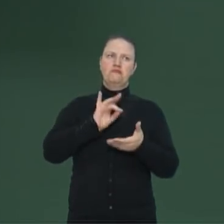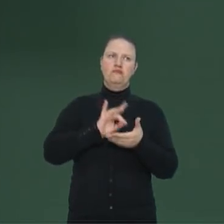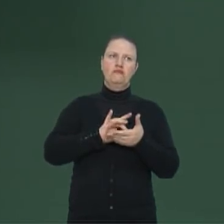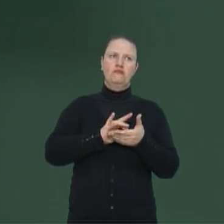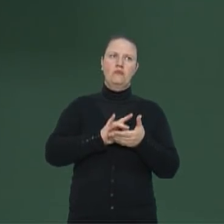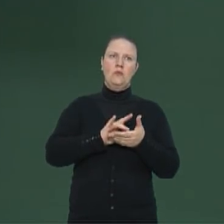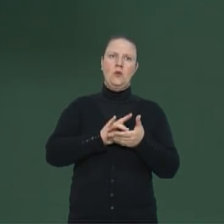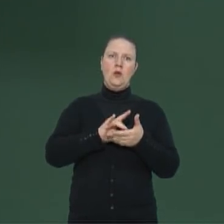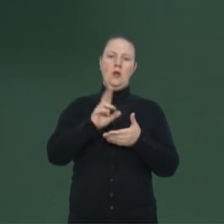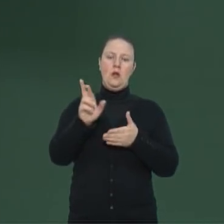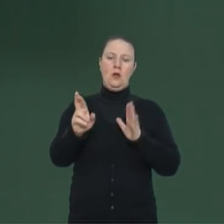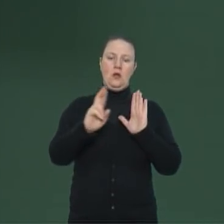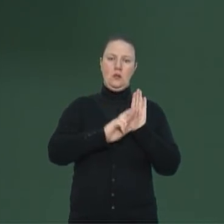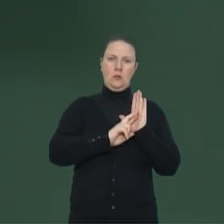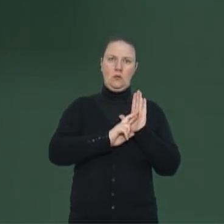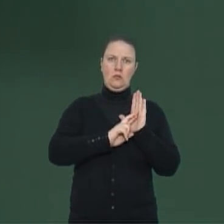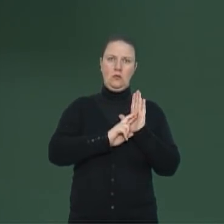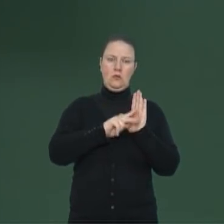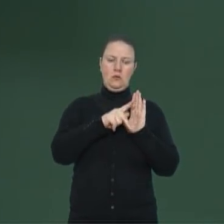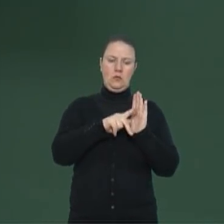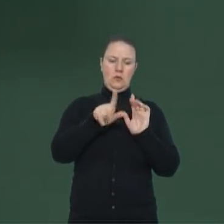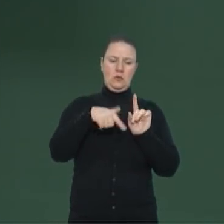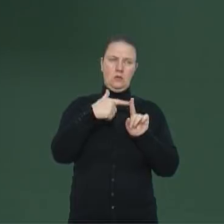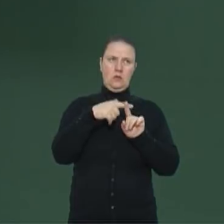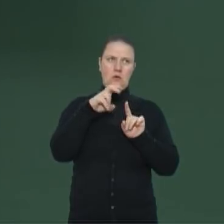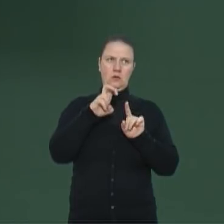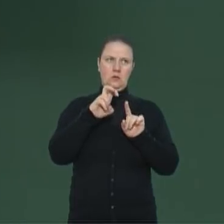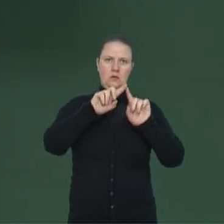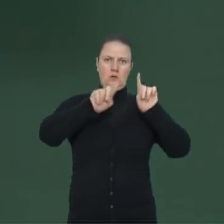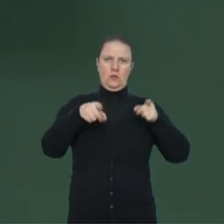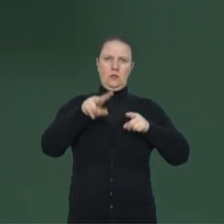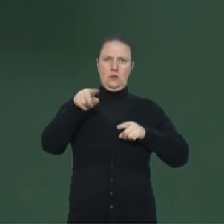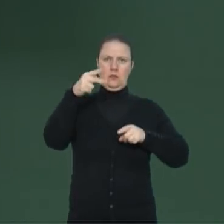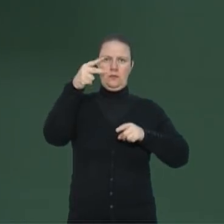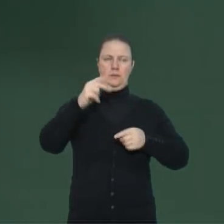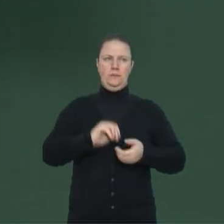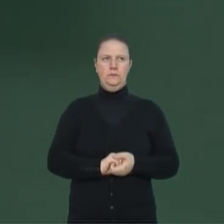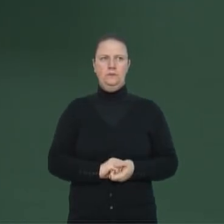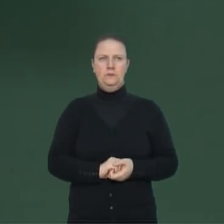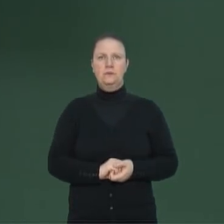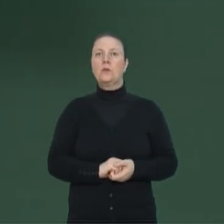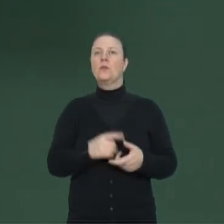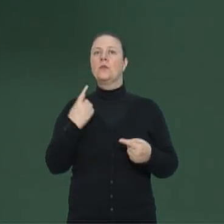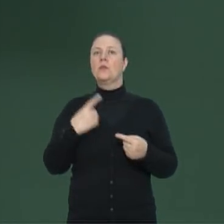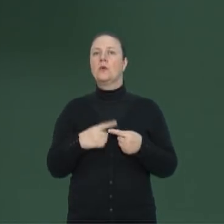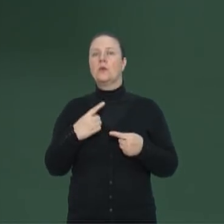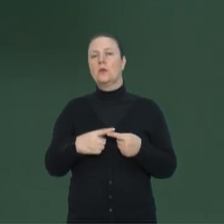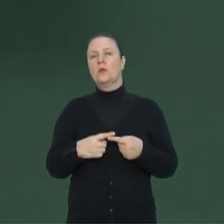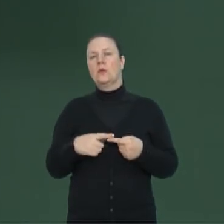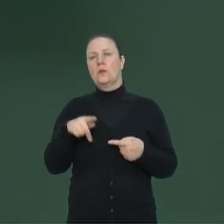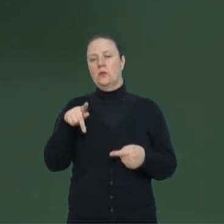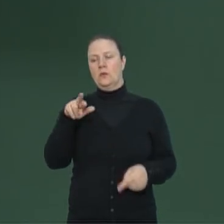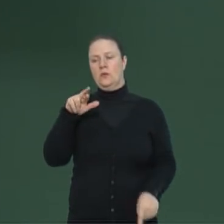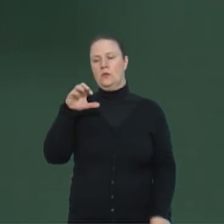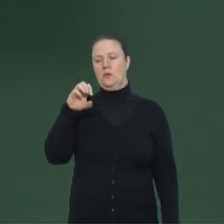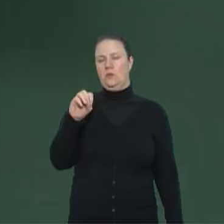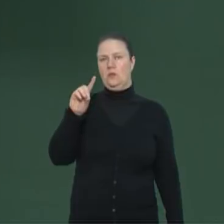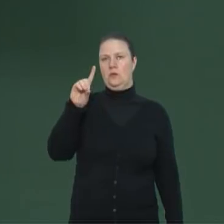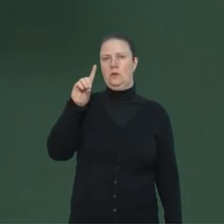aqui é o resultado disso. Garantido que isso aqui seja verdade. Ok? Graças ao quê? Ao produto notável. Se eu aplicar o